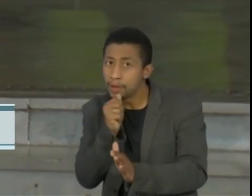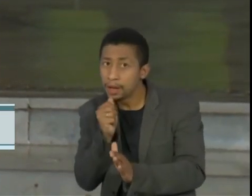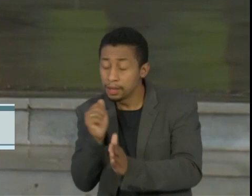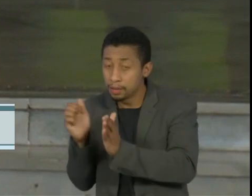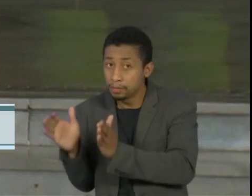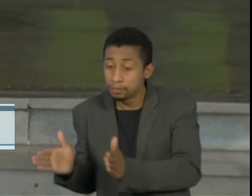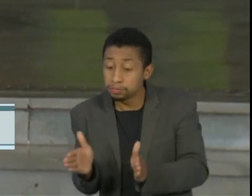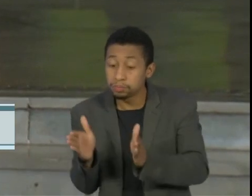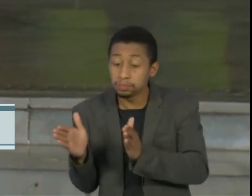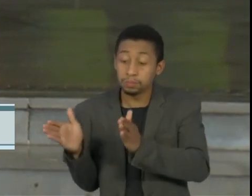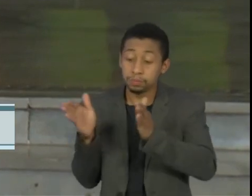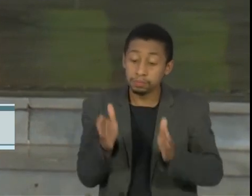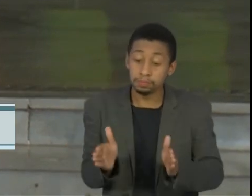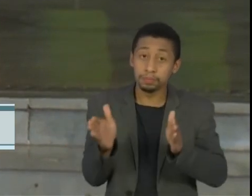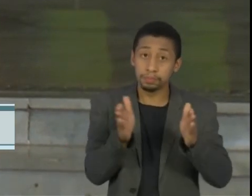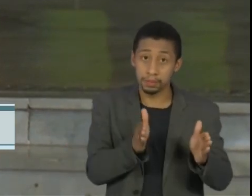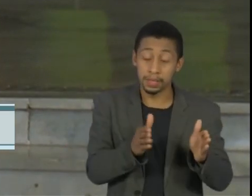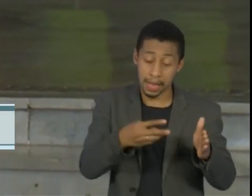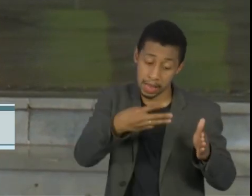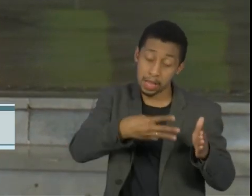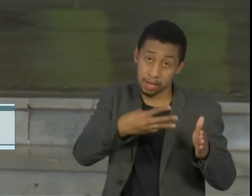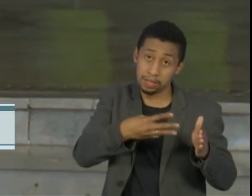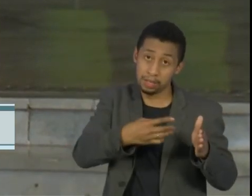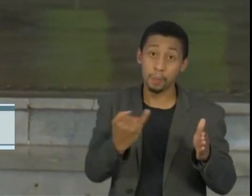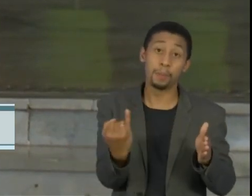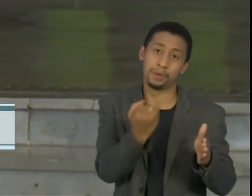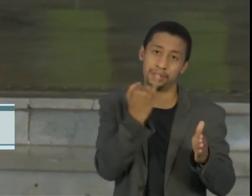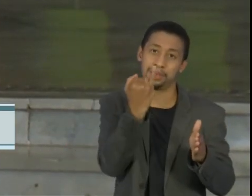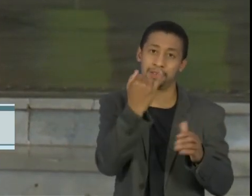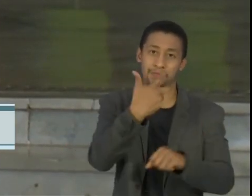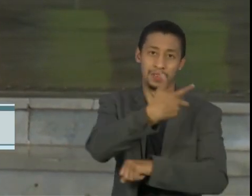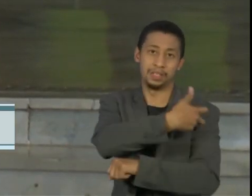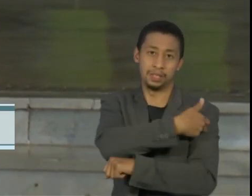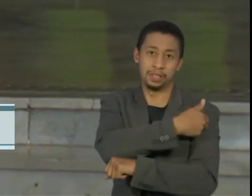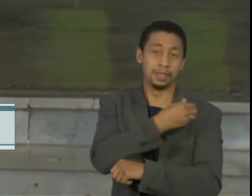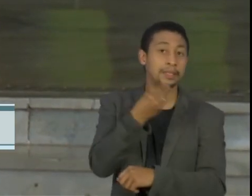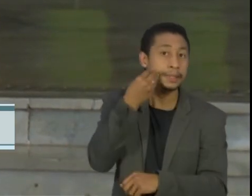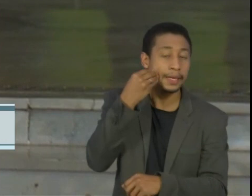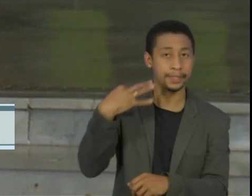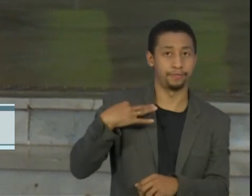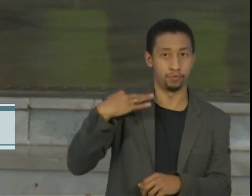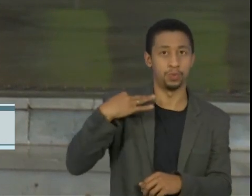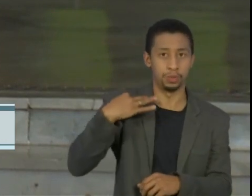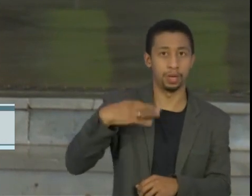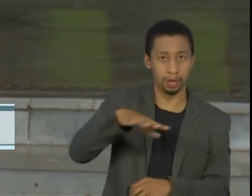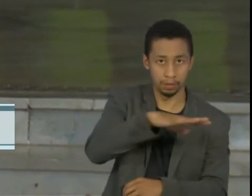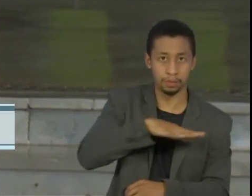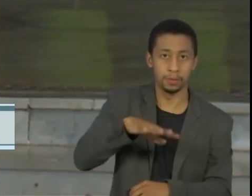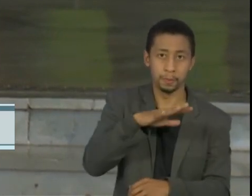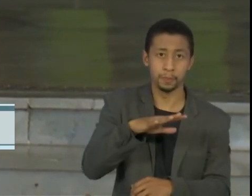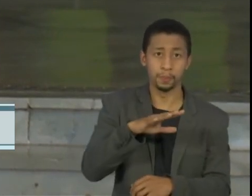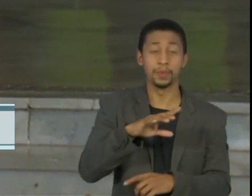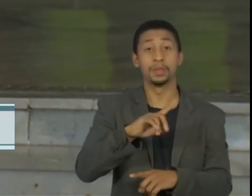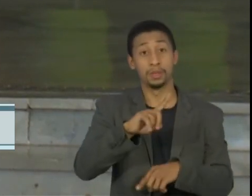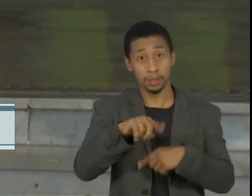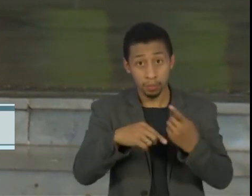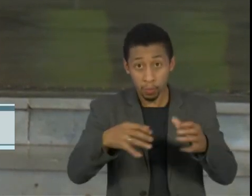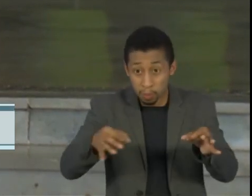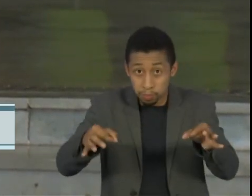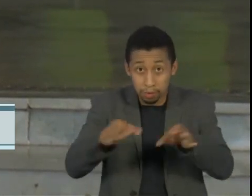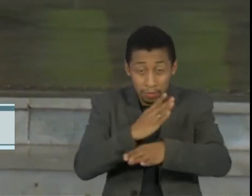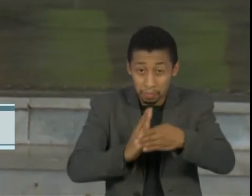fase importantíssima, essa que nós estamos começando, e uma vez a vacina registrada, quem